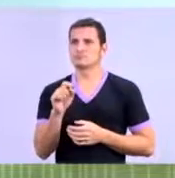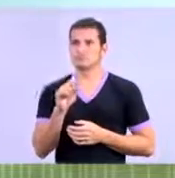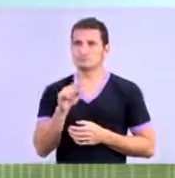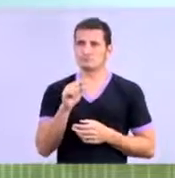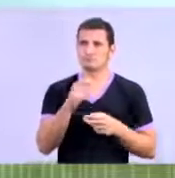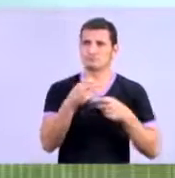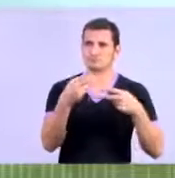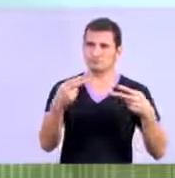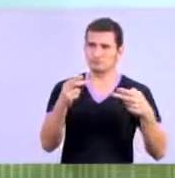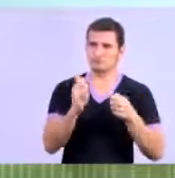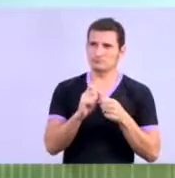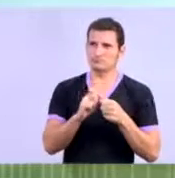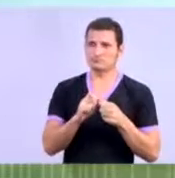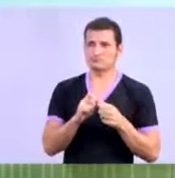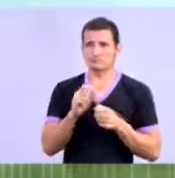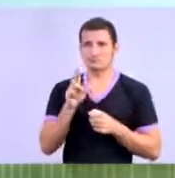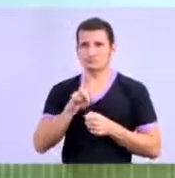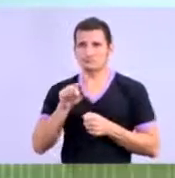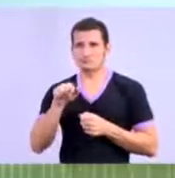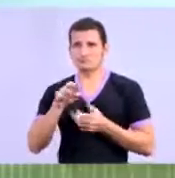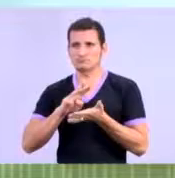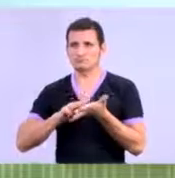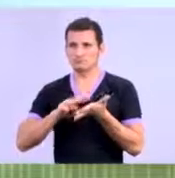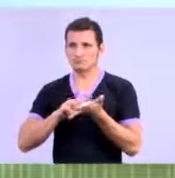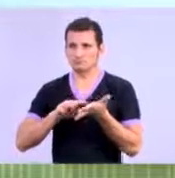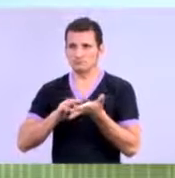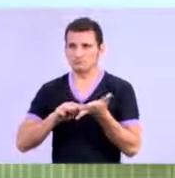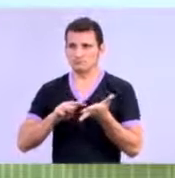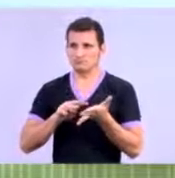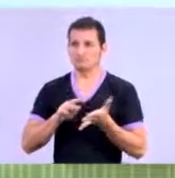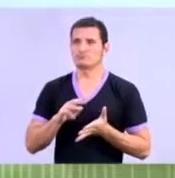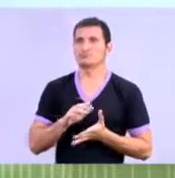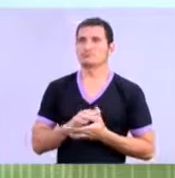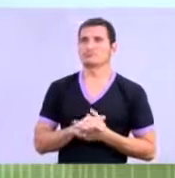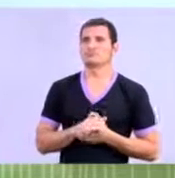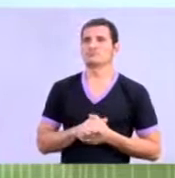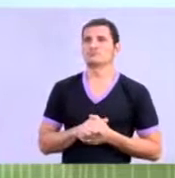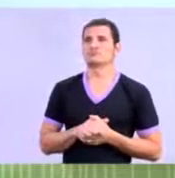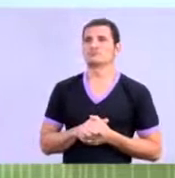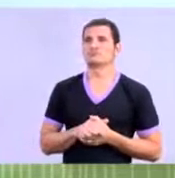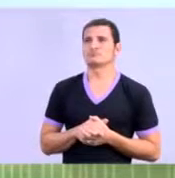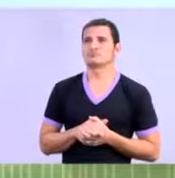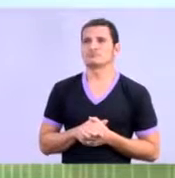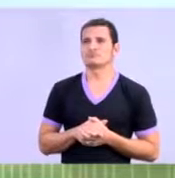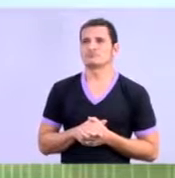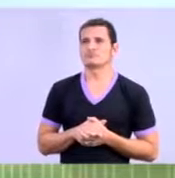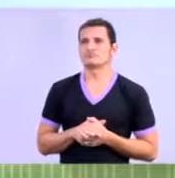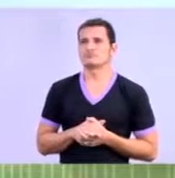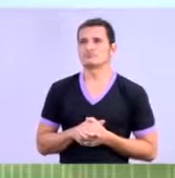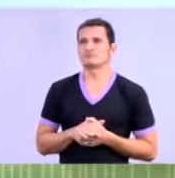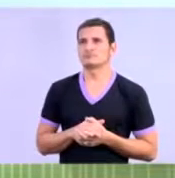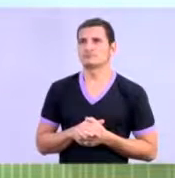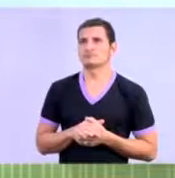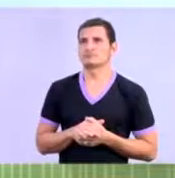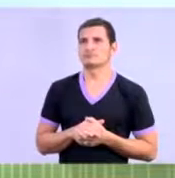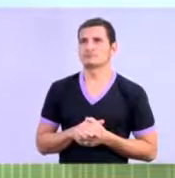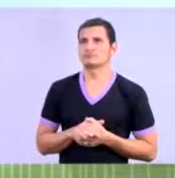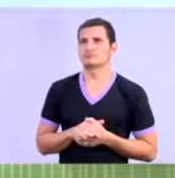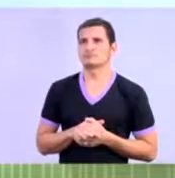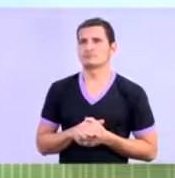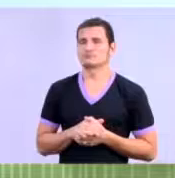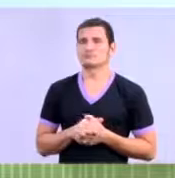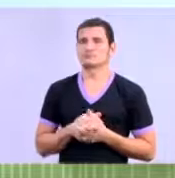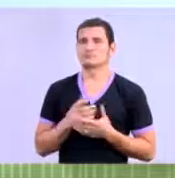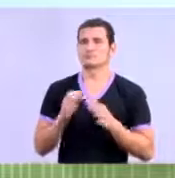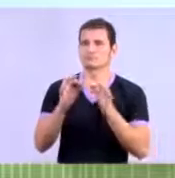faz através daquele método, as ações que o objeto vai tomar através daquele método. Os comandos, as linhas